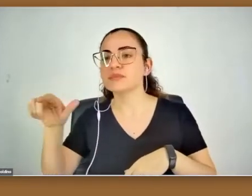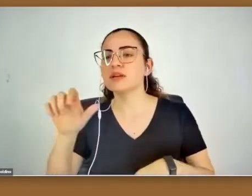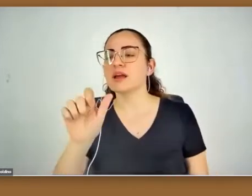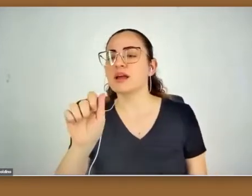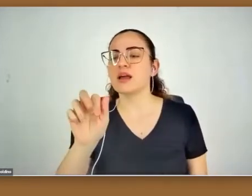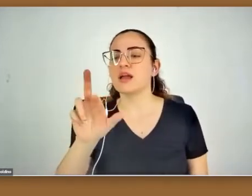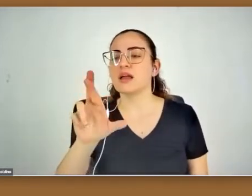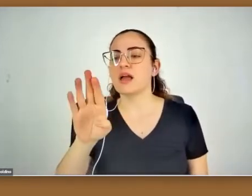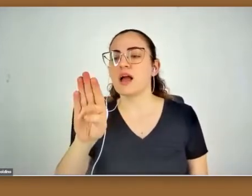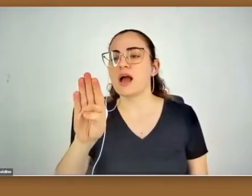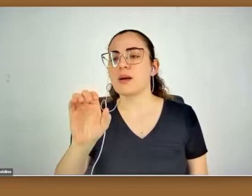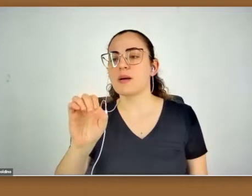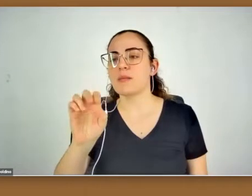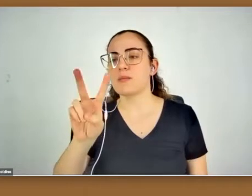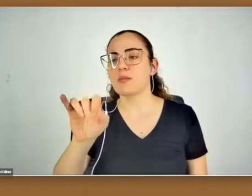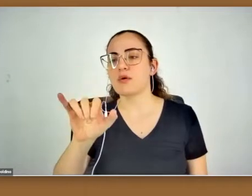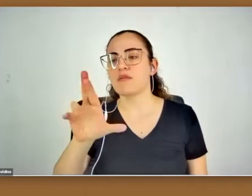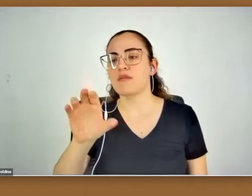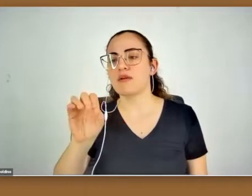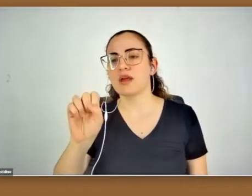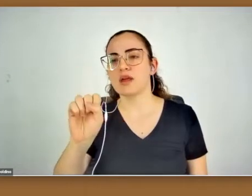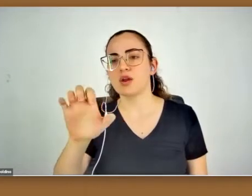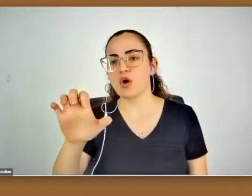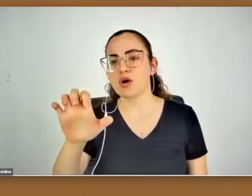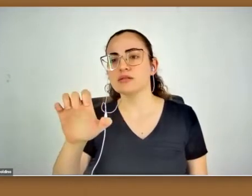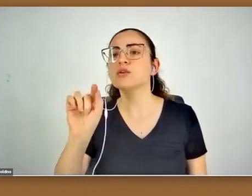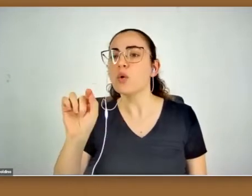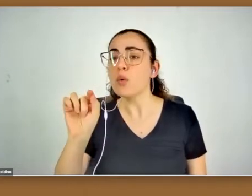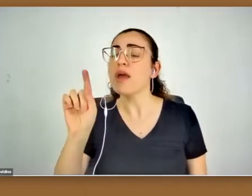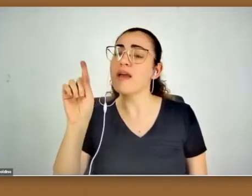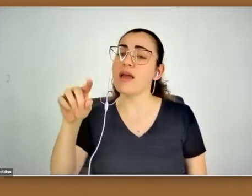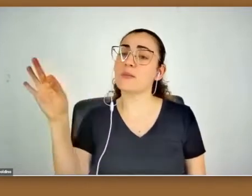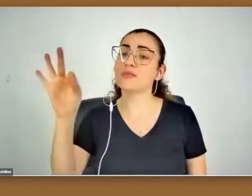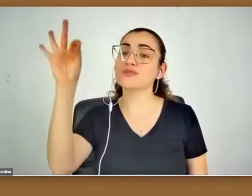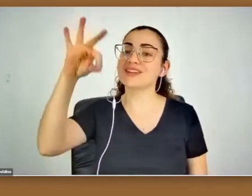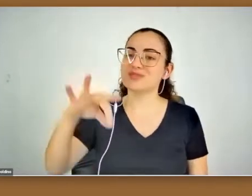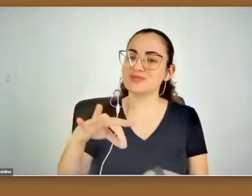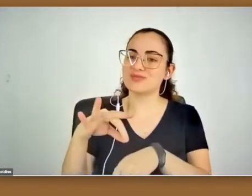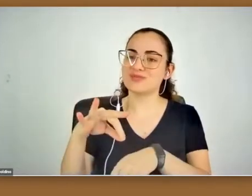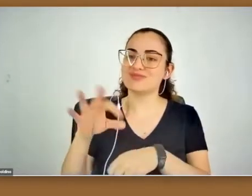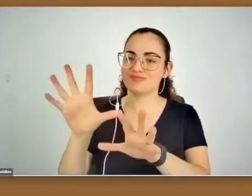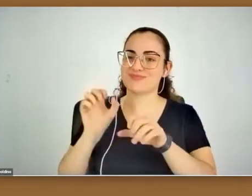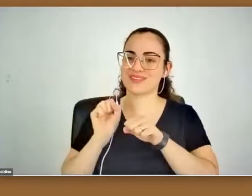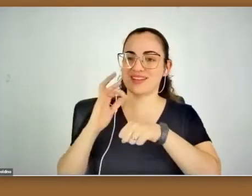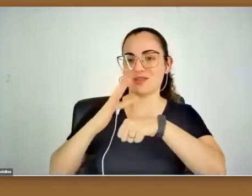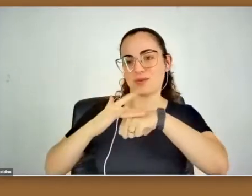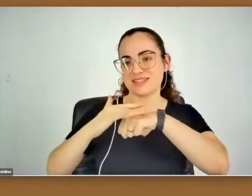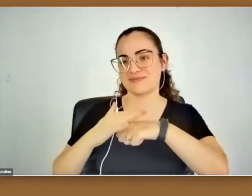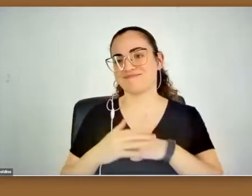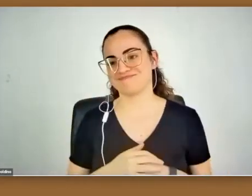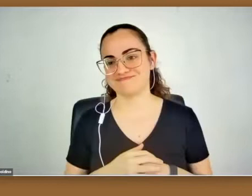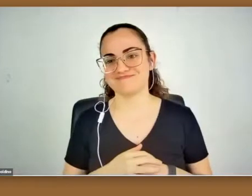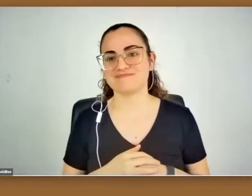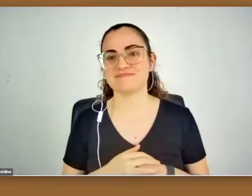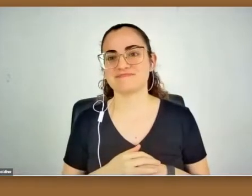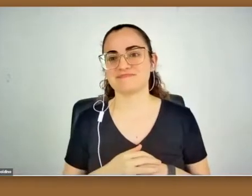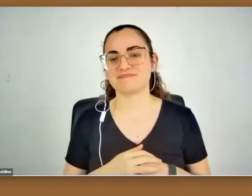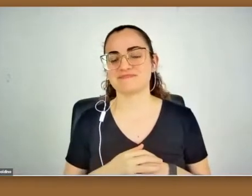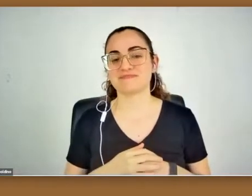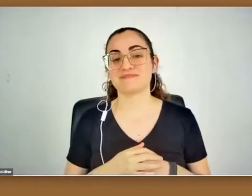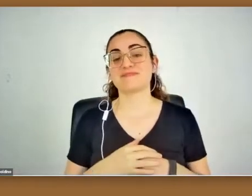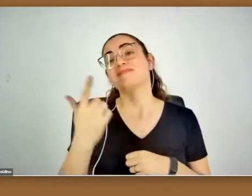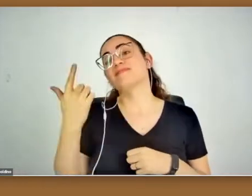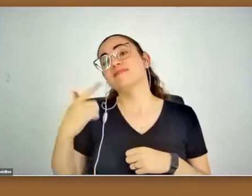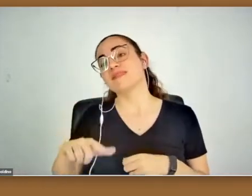desses vetores que são, né, os artrópodes. E também sou uma apaixonada por saúde única,